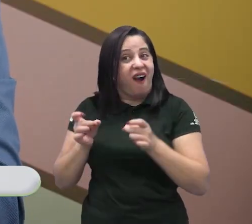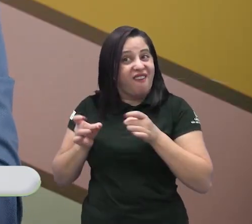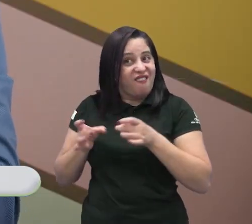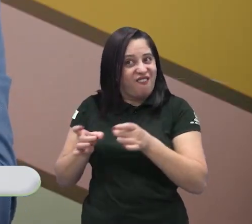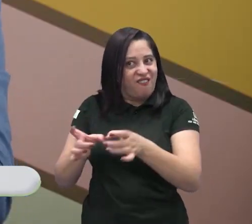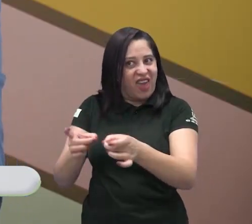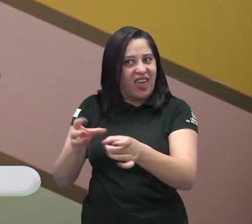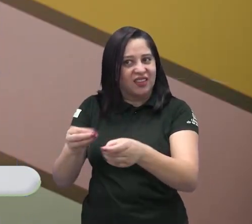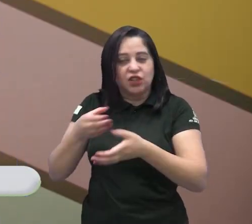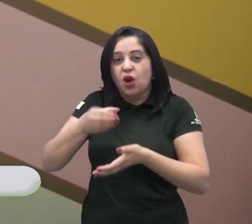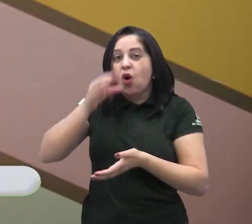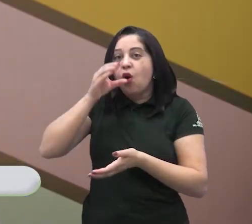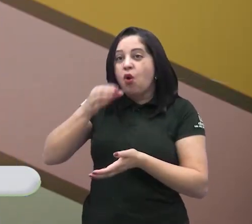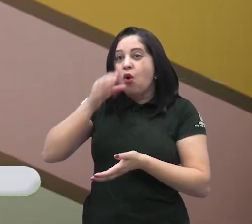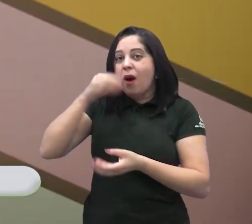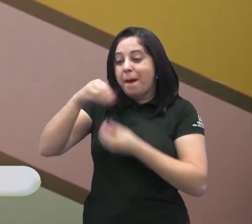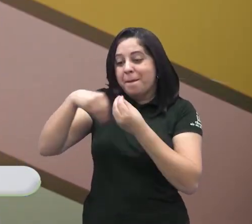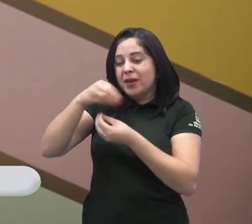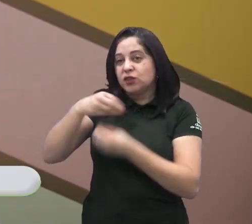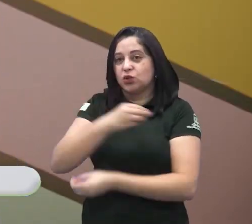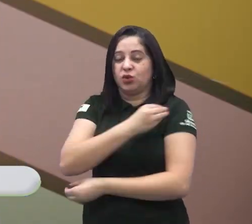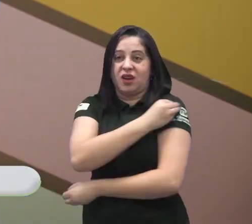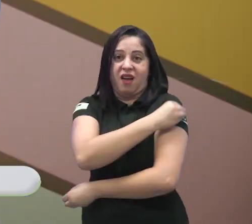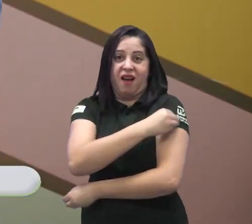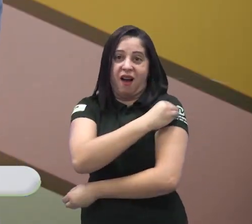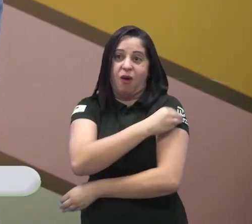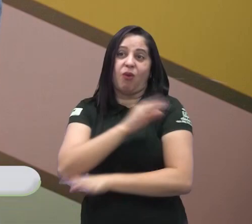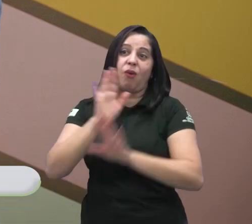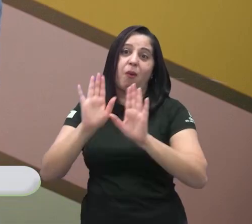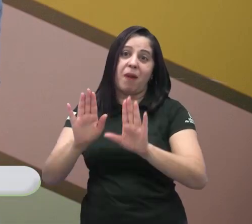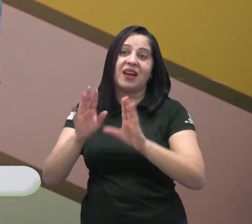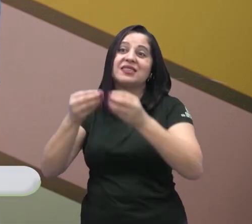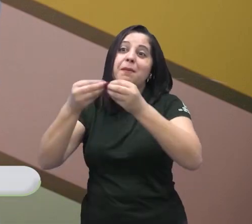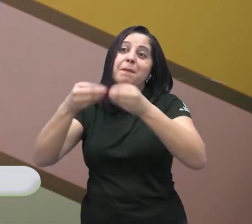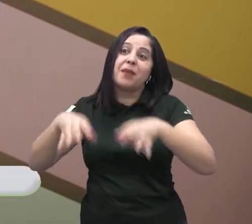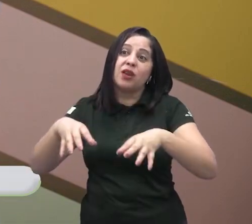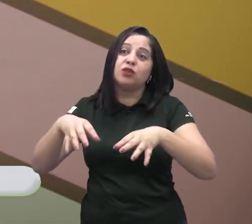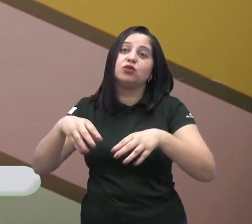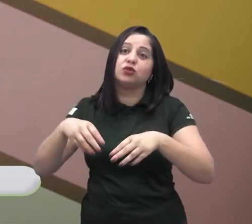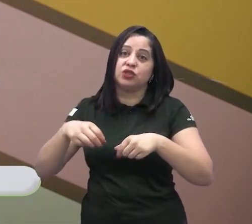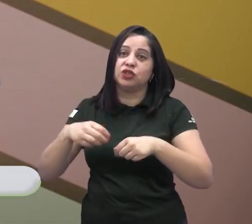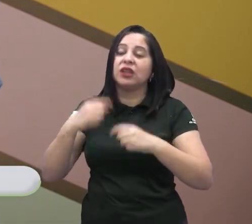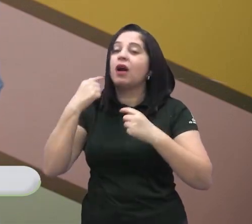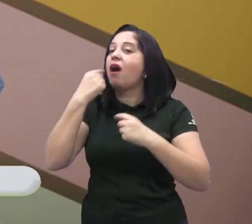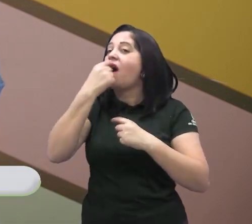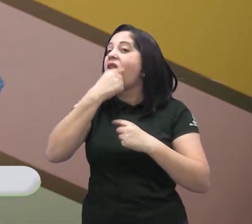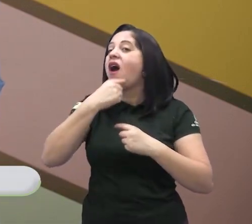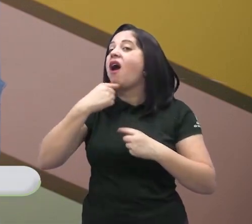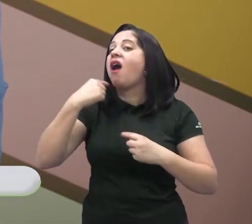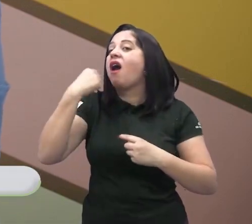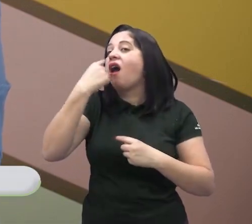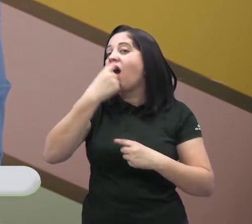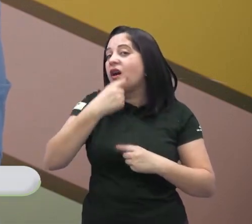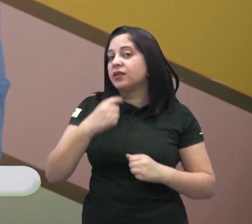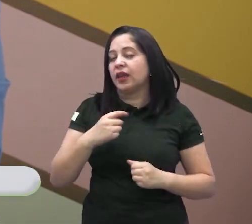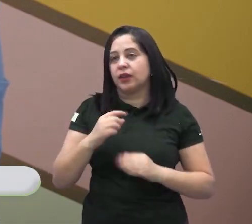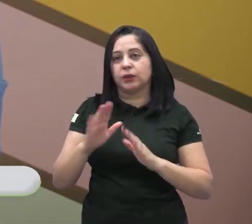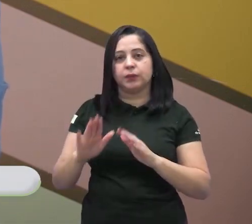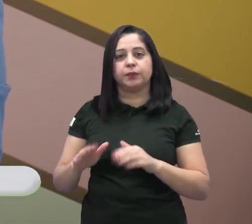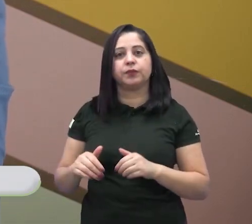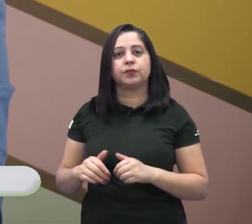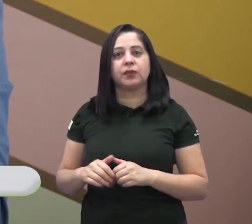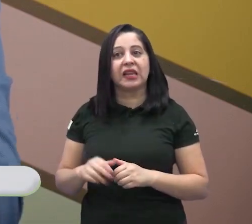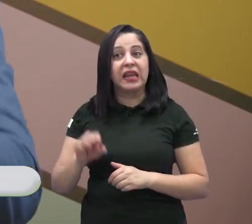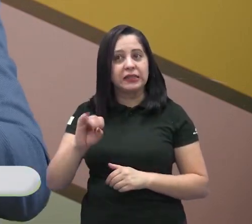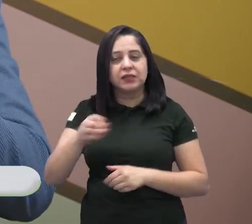ele corrói as mucosas, a parte interna da bochecha, do lábio, a própria língua, então não é bom. Se for